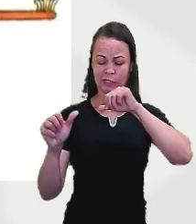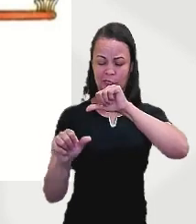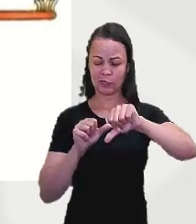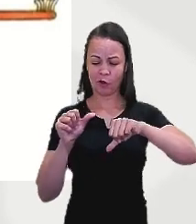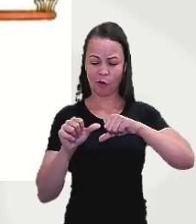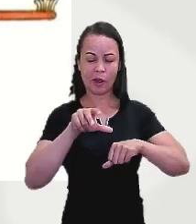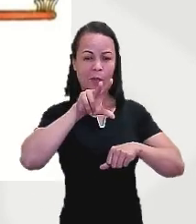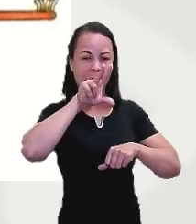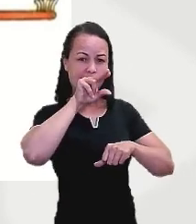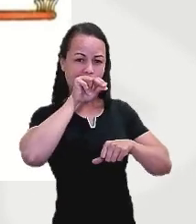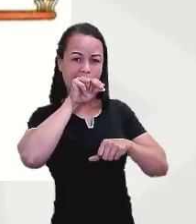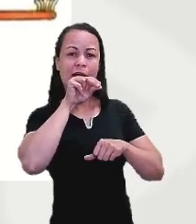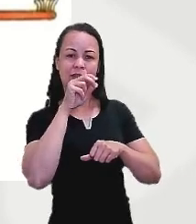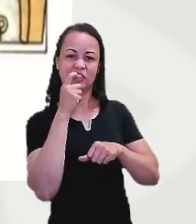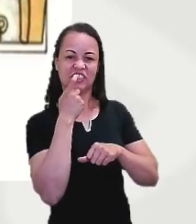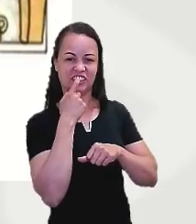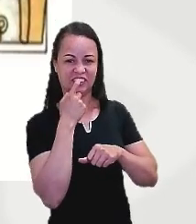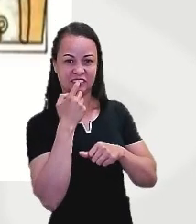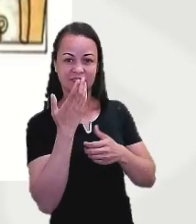com dente?